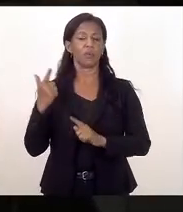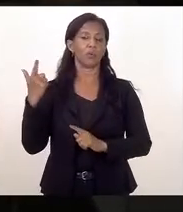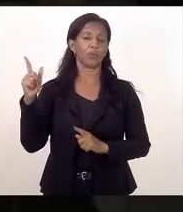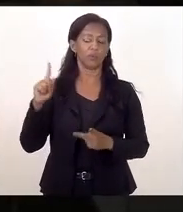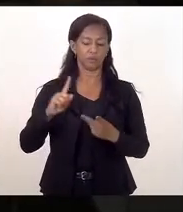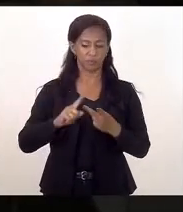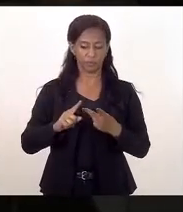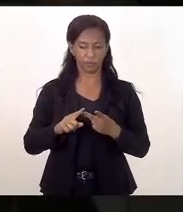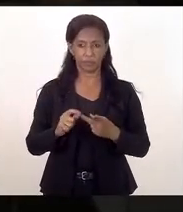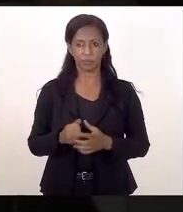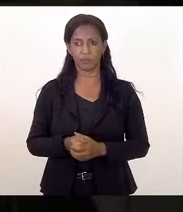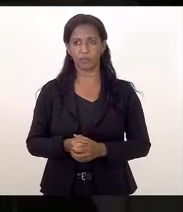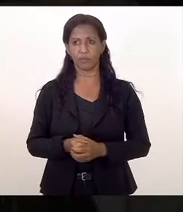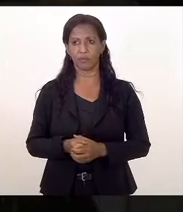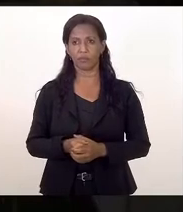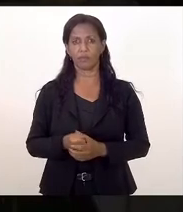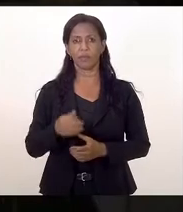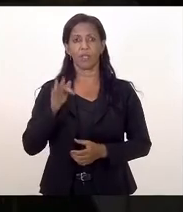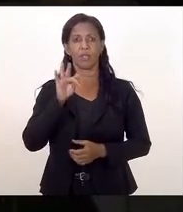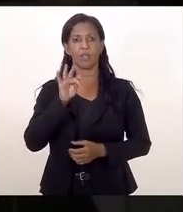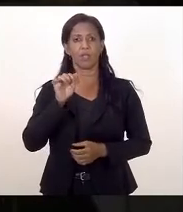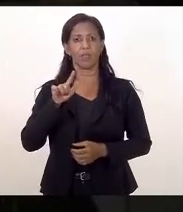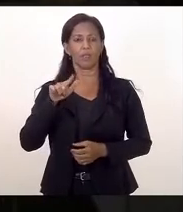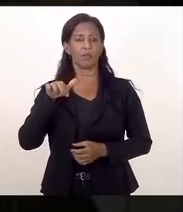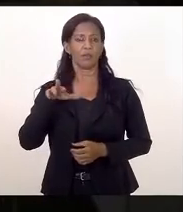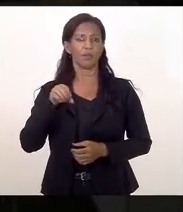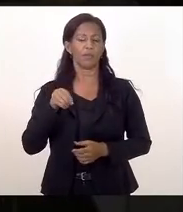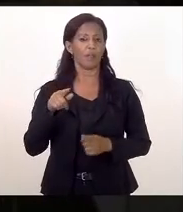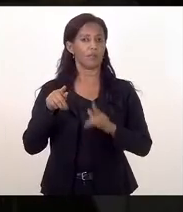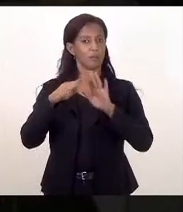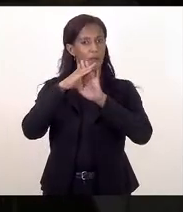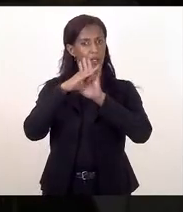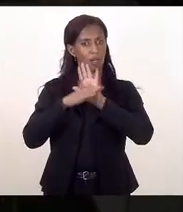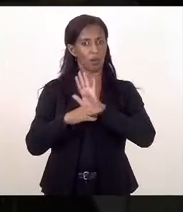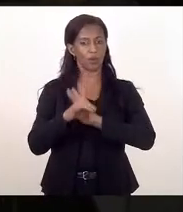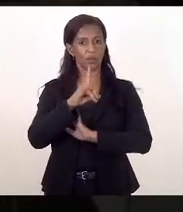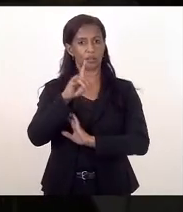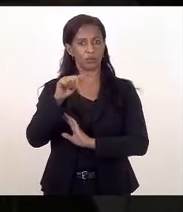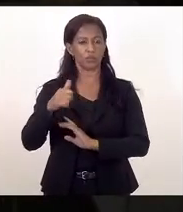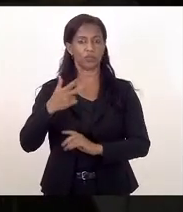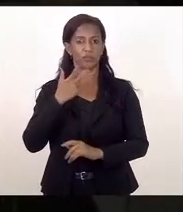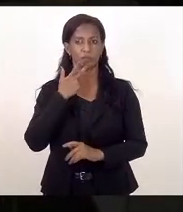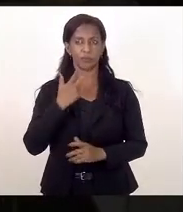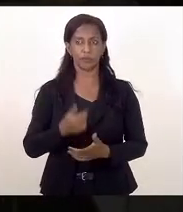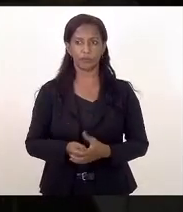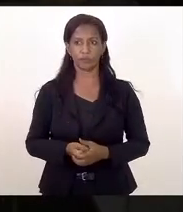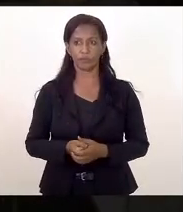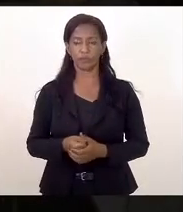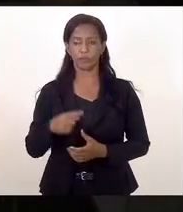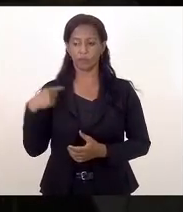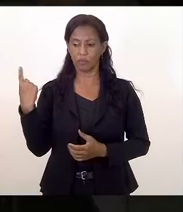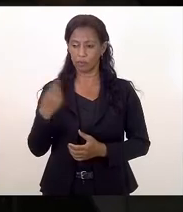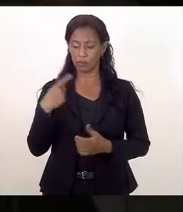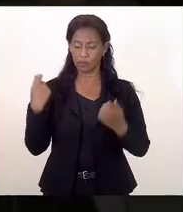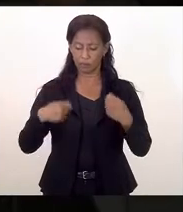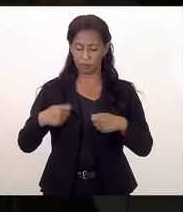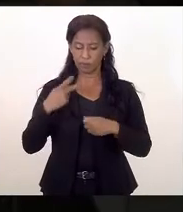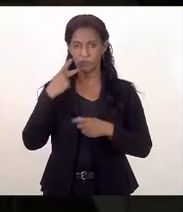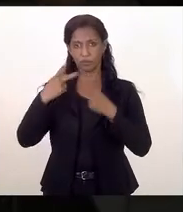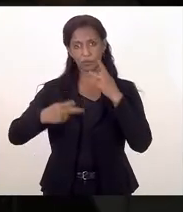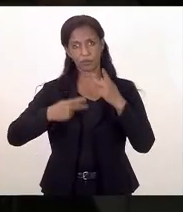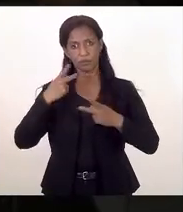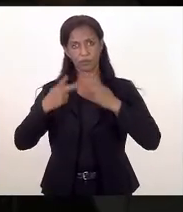aspecto, o Flávio mencionou na ordem do dia, enquanto discutia a pauta da defensoria, a gente precisa falar